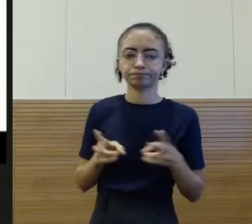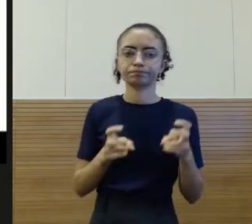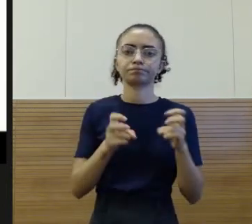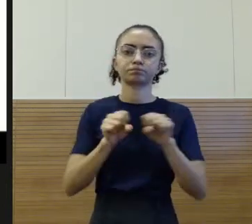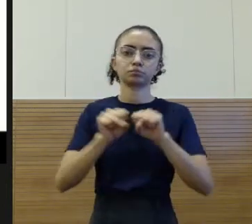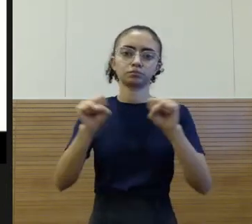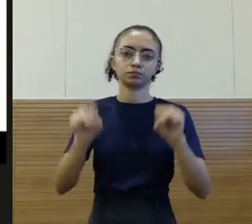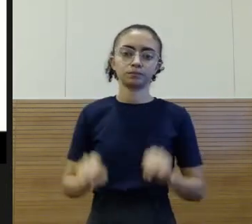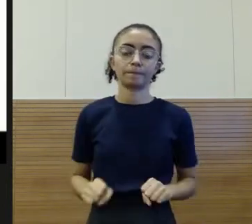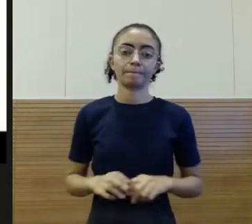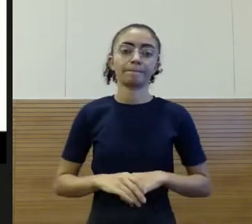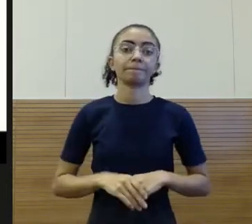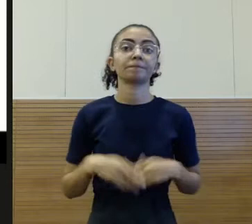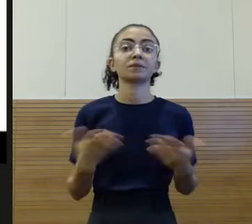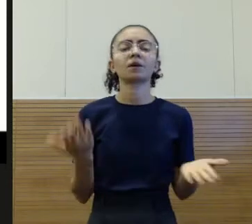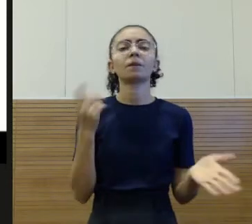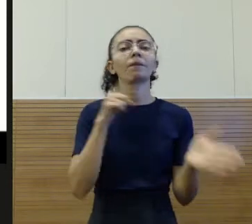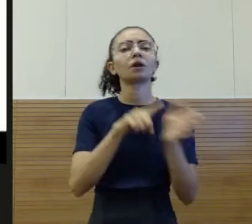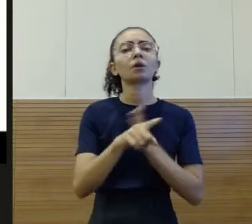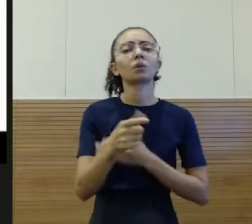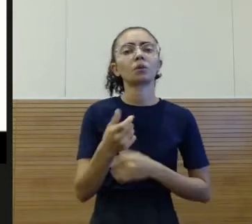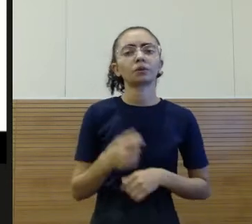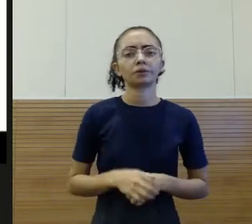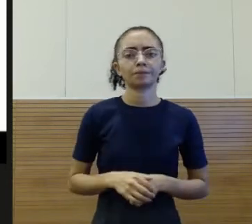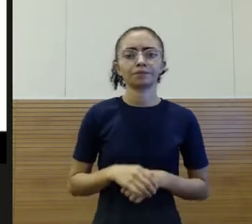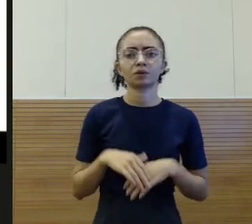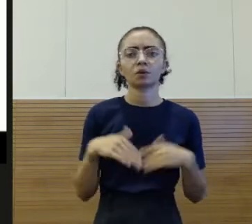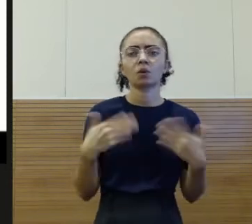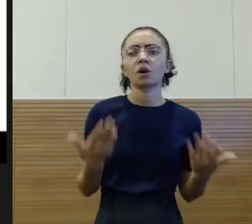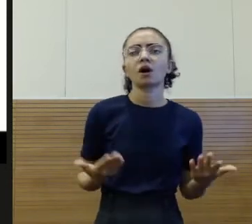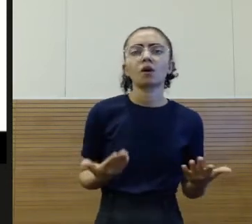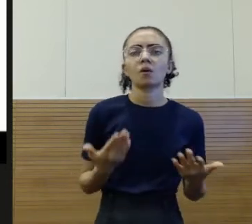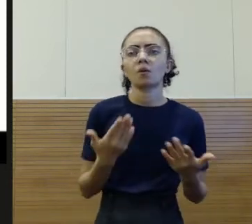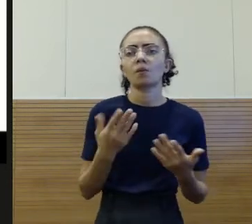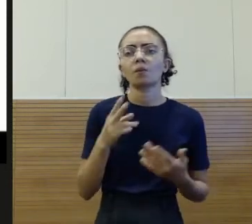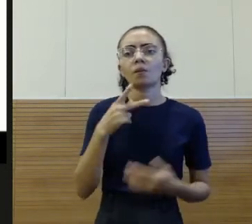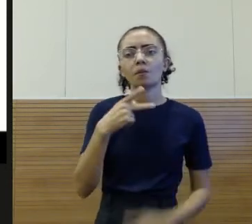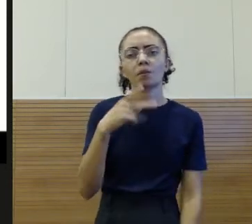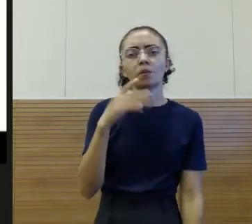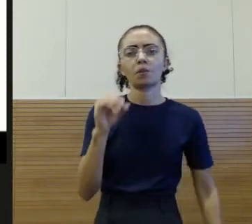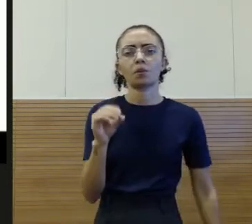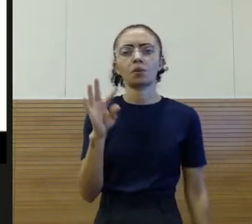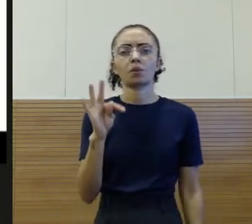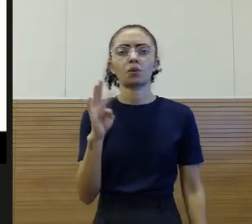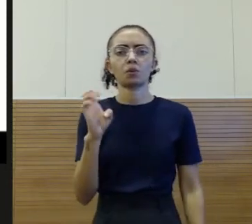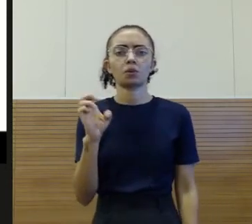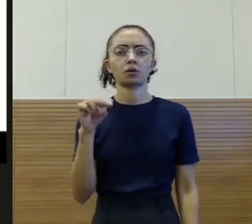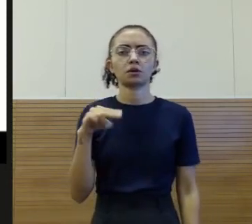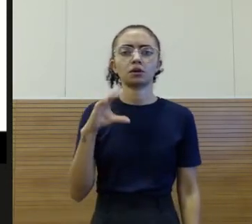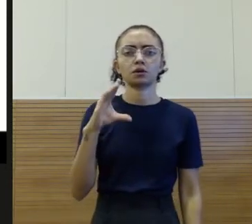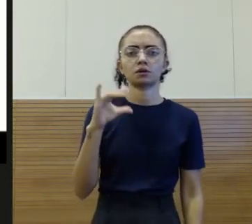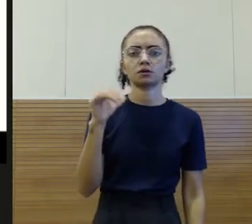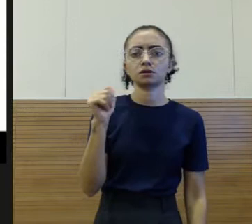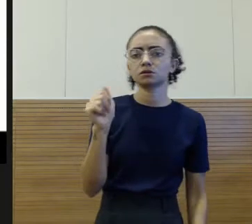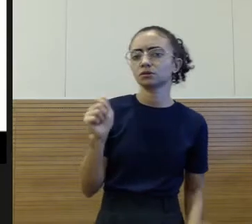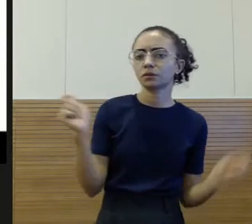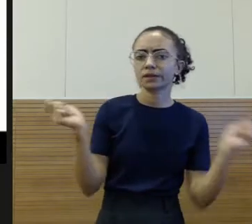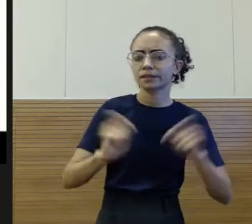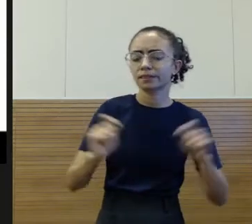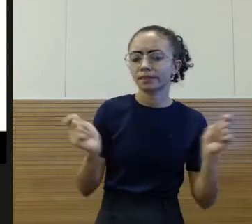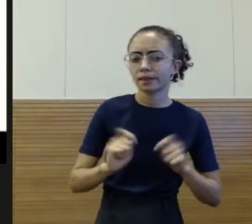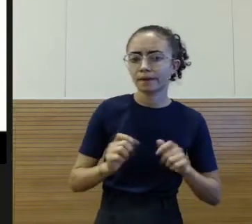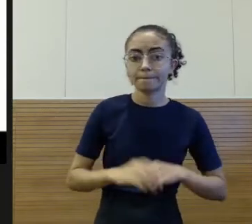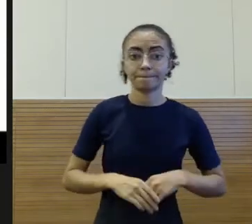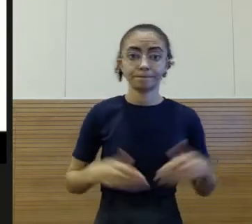Depois, a seguinte pergunta que eu gostaria de fazer, qual é o potencial? Então, inicialmente, em toda a metodologia utilizada como